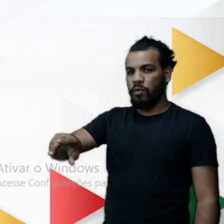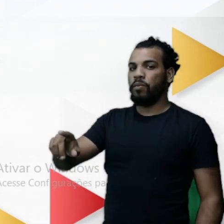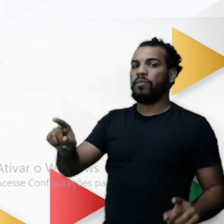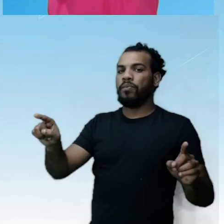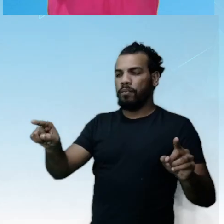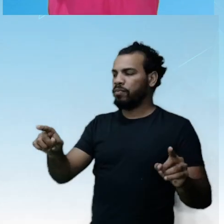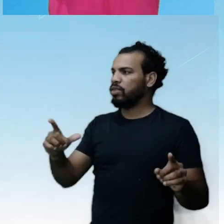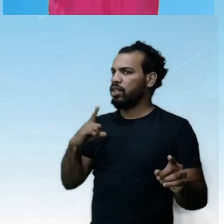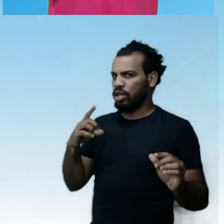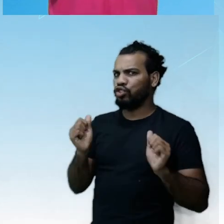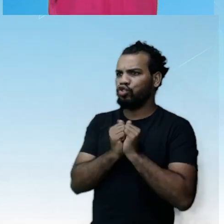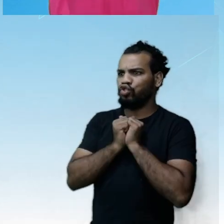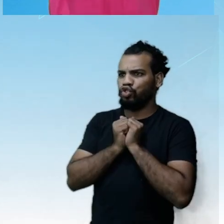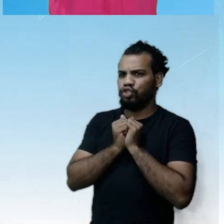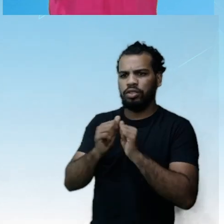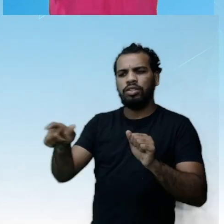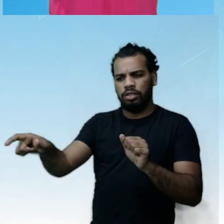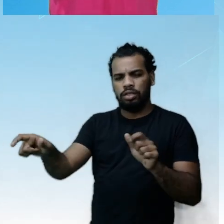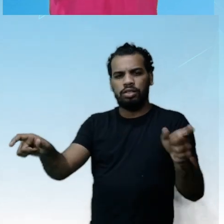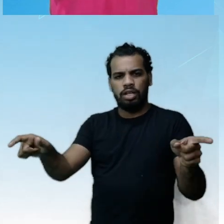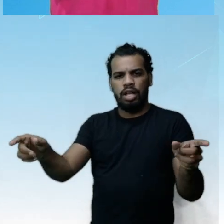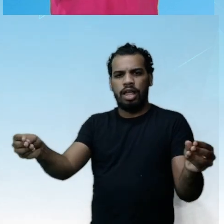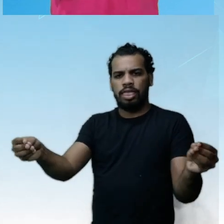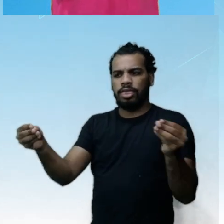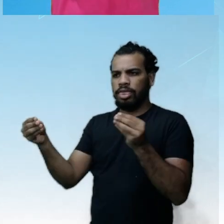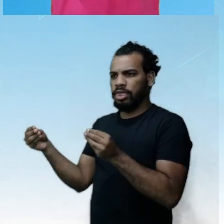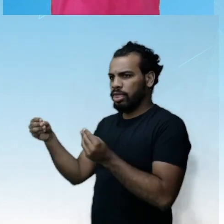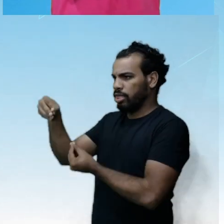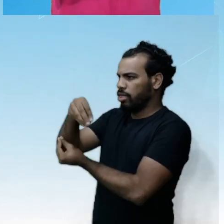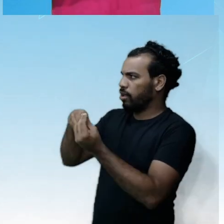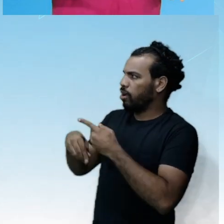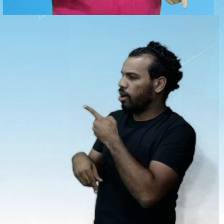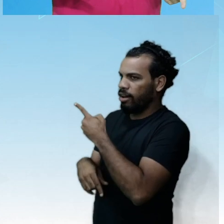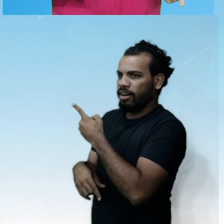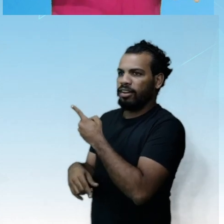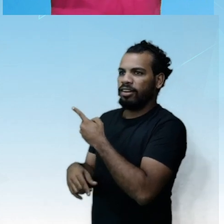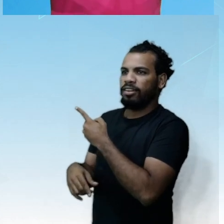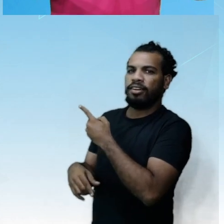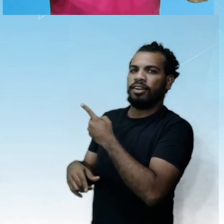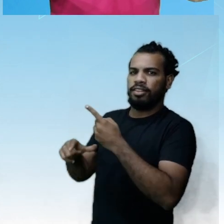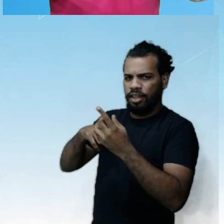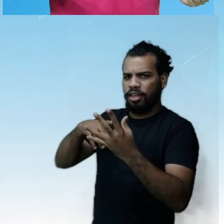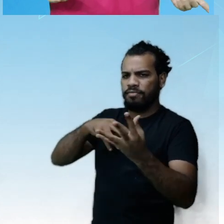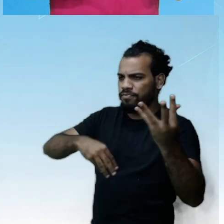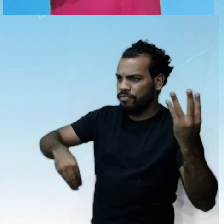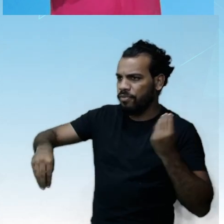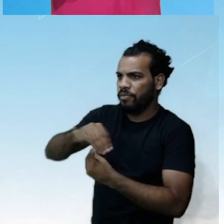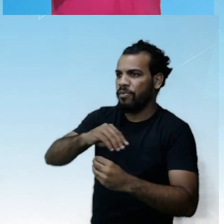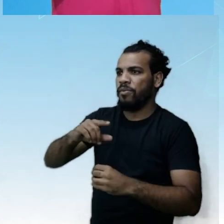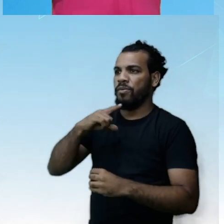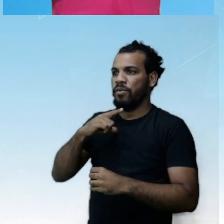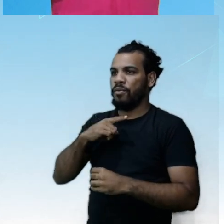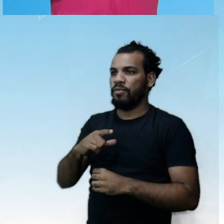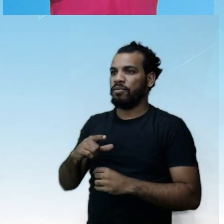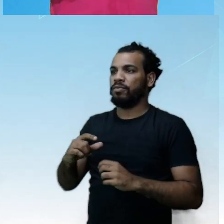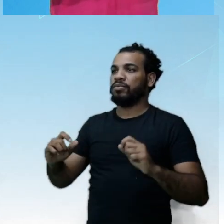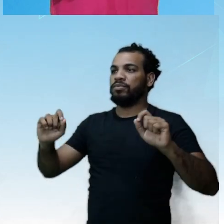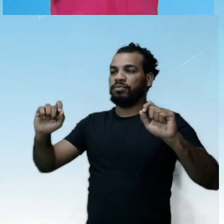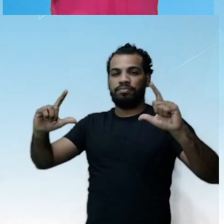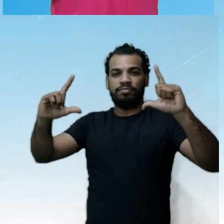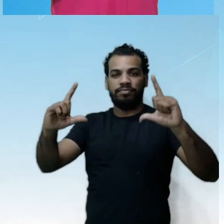juntos, certo? Eles transmitem uma ideia. Nesse caso aqui, ampliando, nós temos as